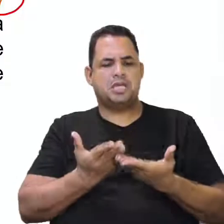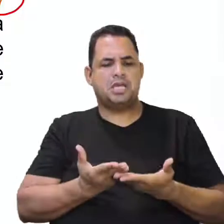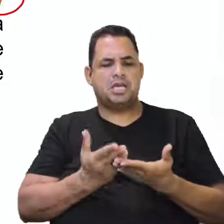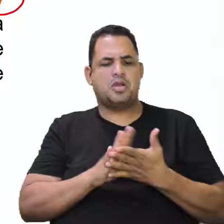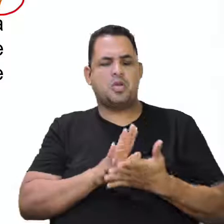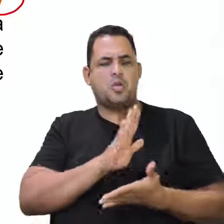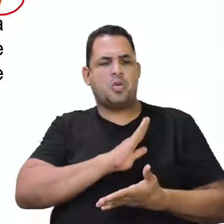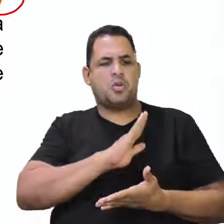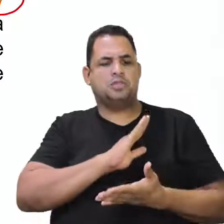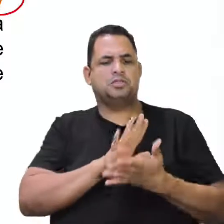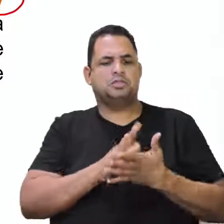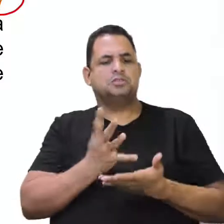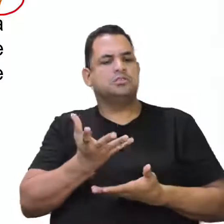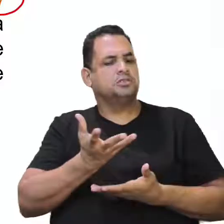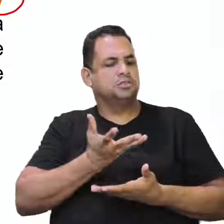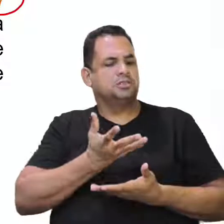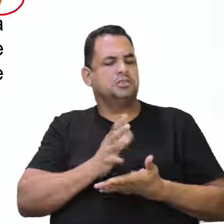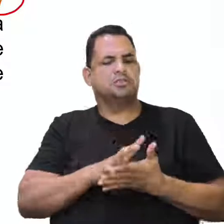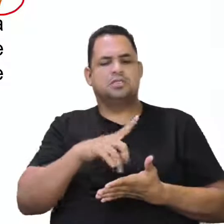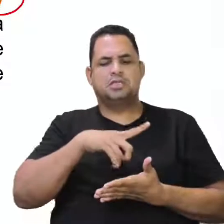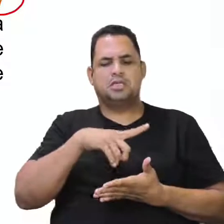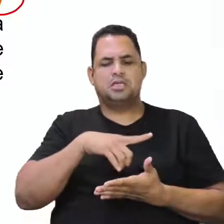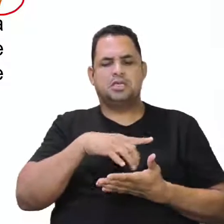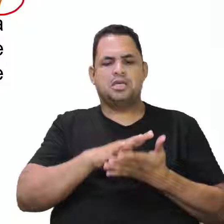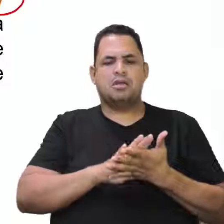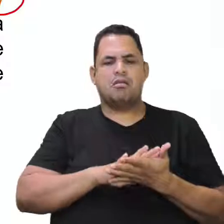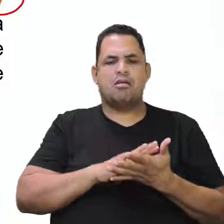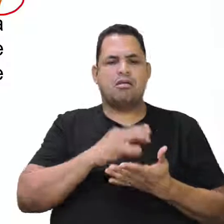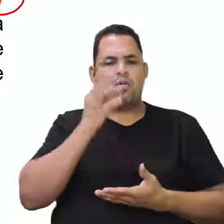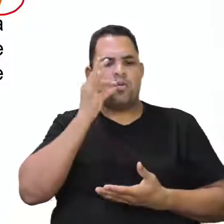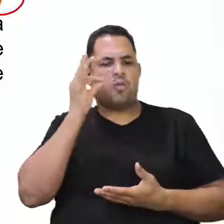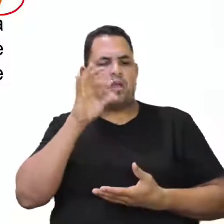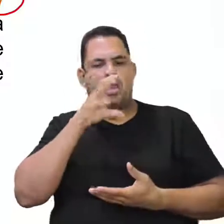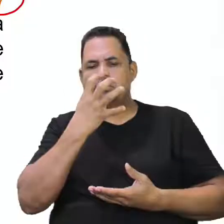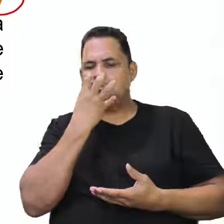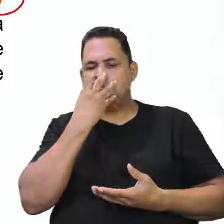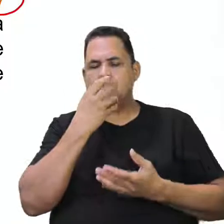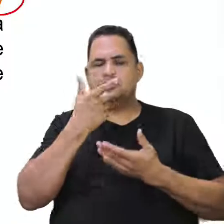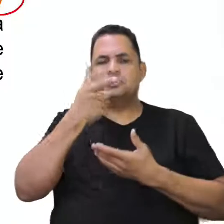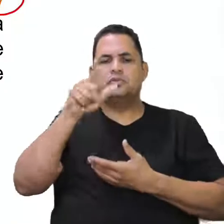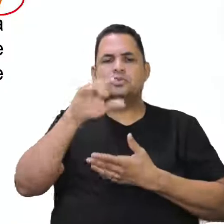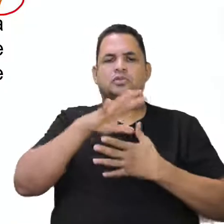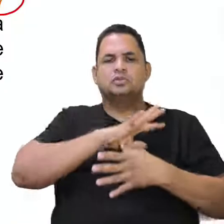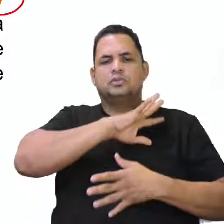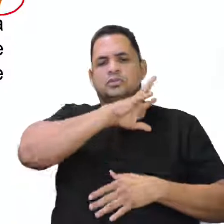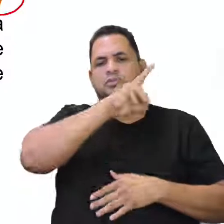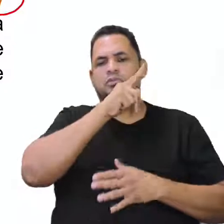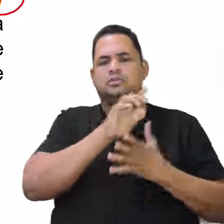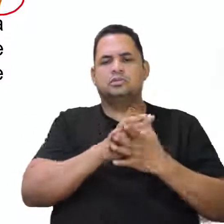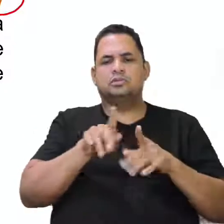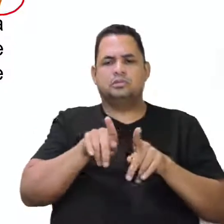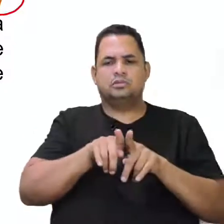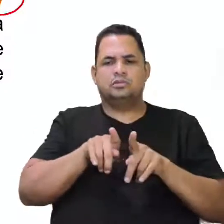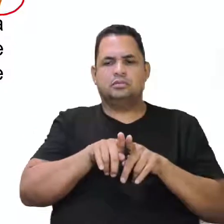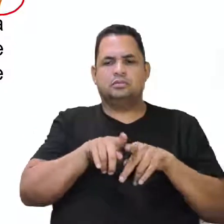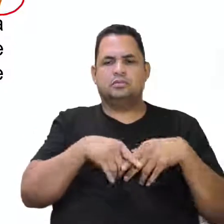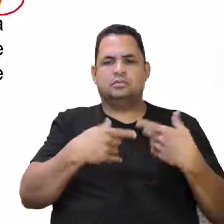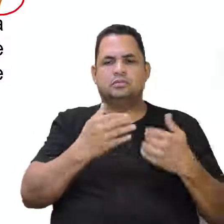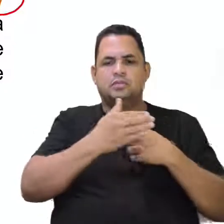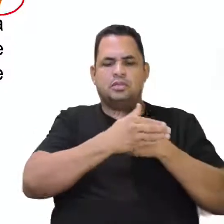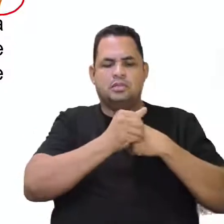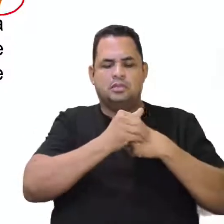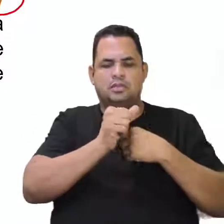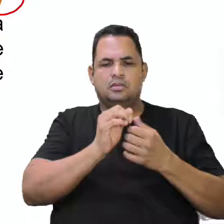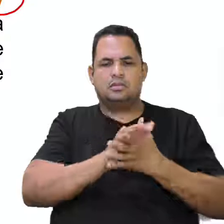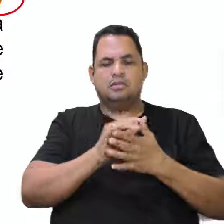ter um pet, um dog, um cat, um cachorro, um gato ou outros animais que podem ser também animais de